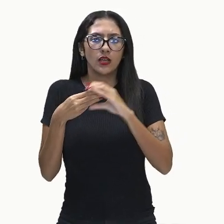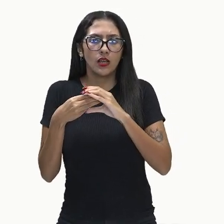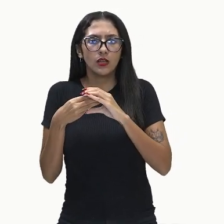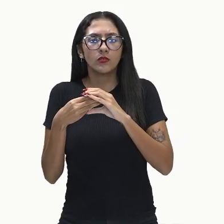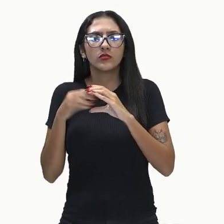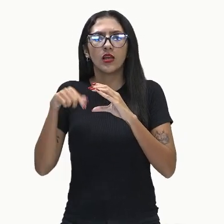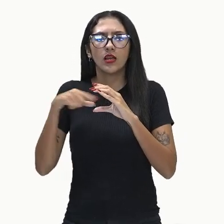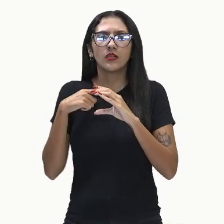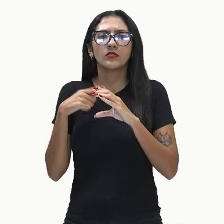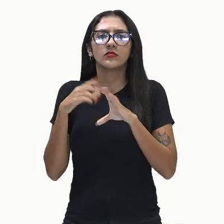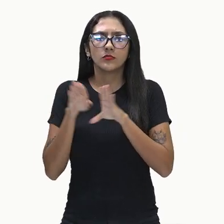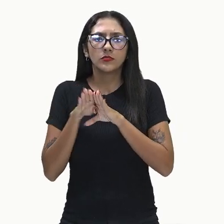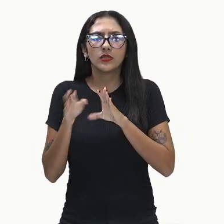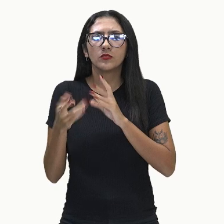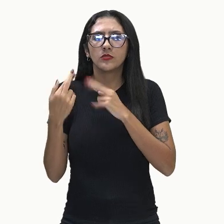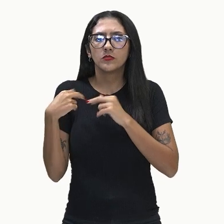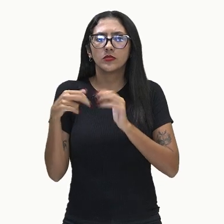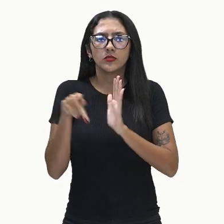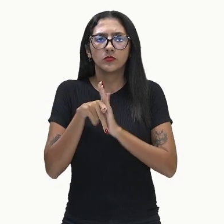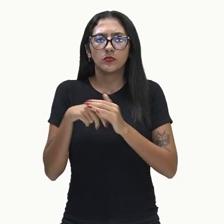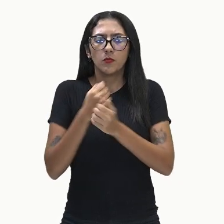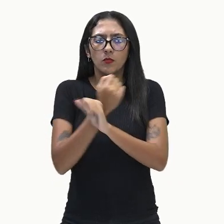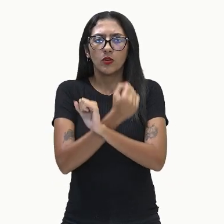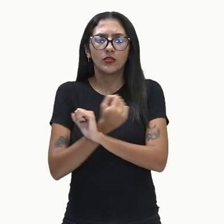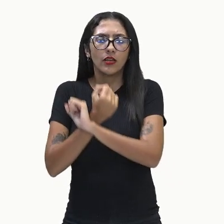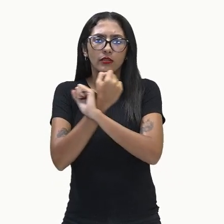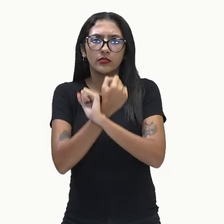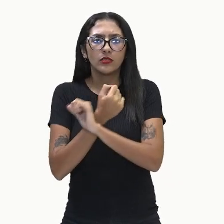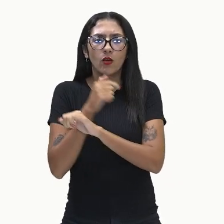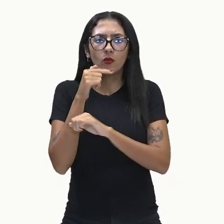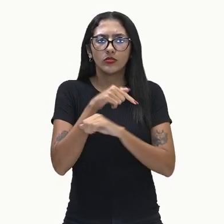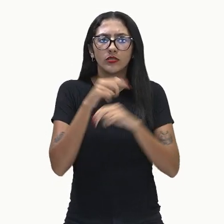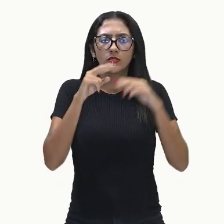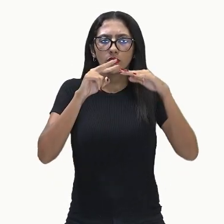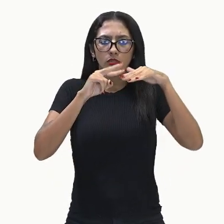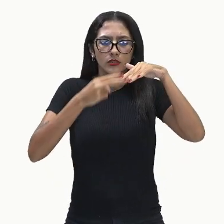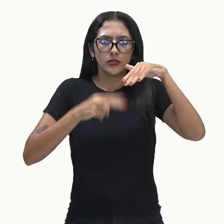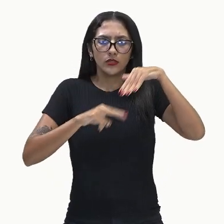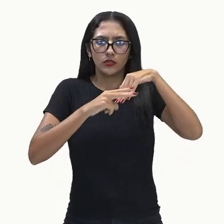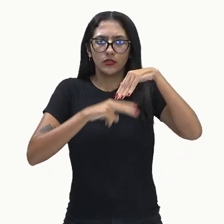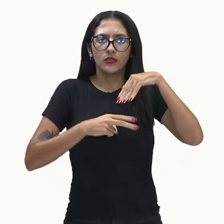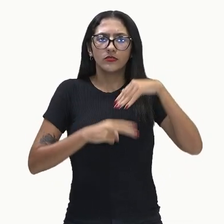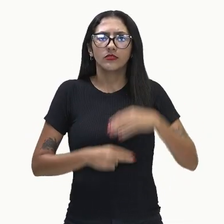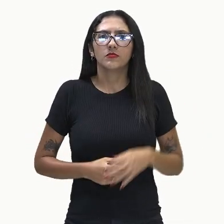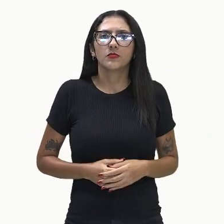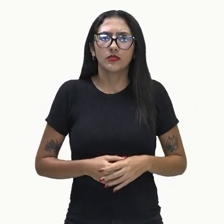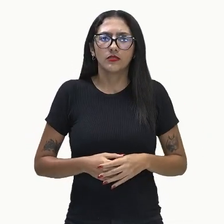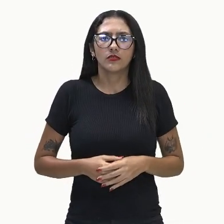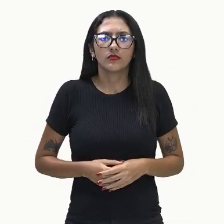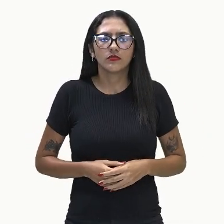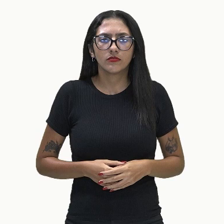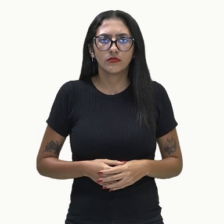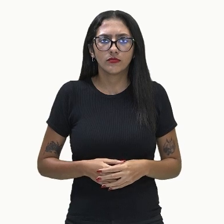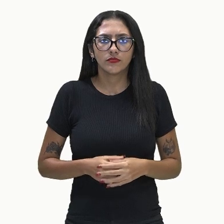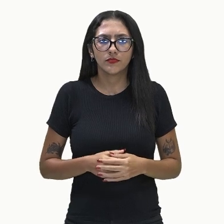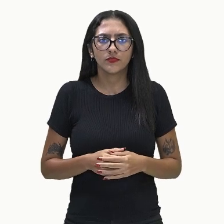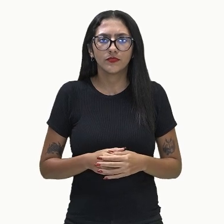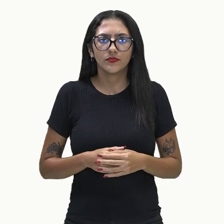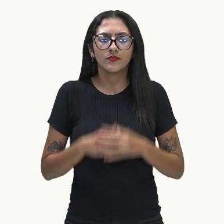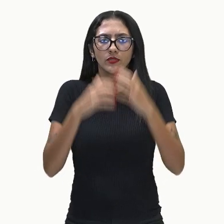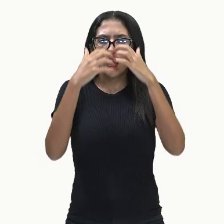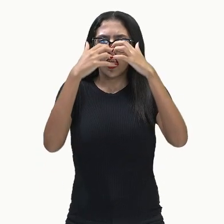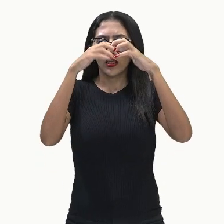as quais são responsáveis pela sustentação e pela proteção dos neurônios. Os neurônios são